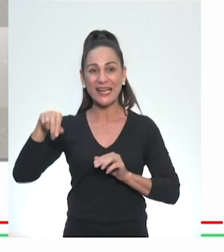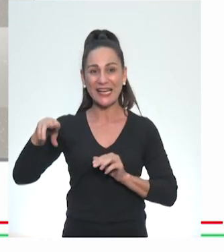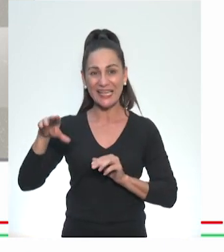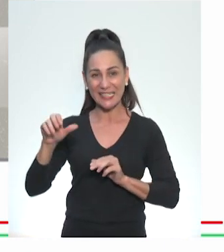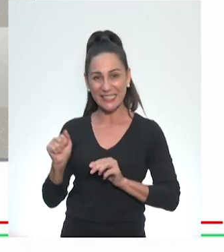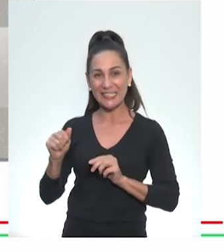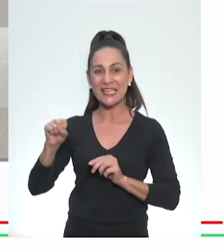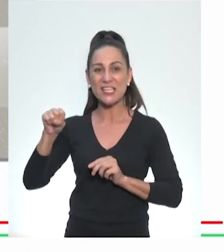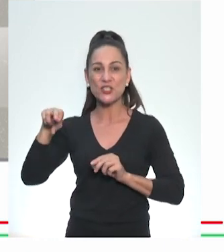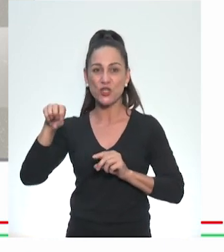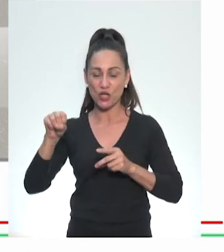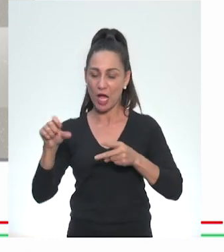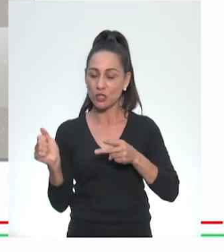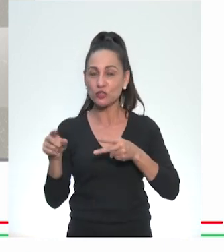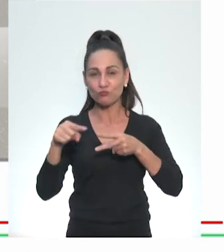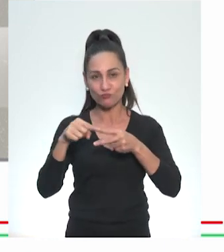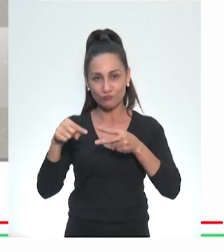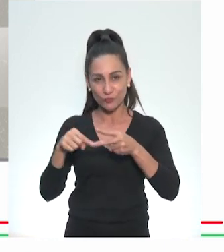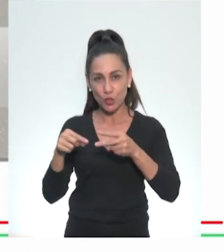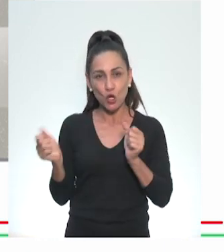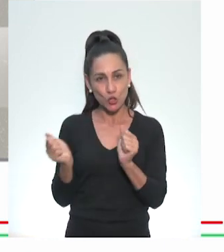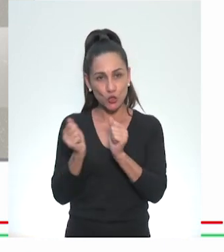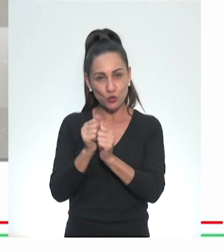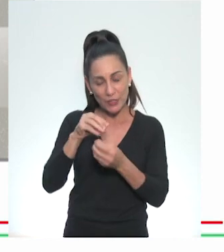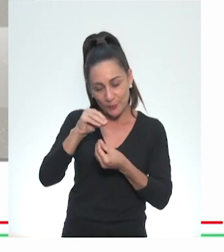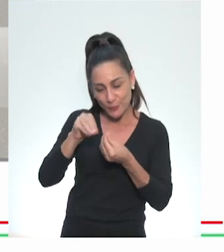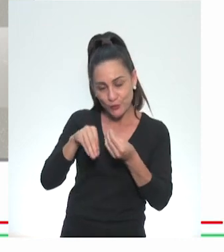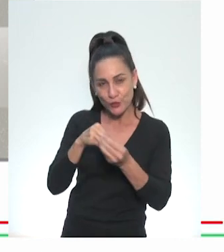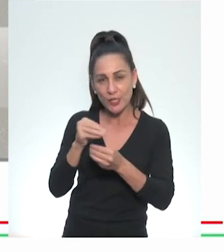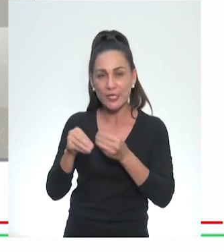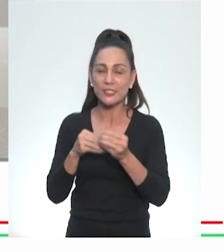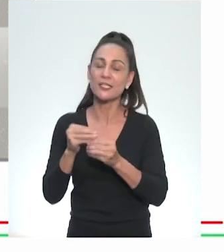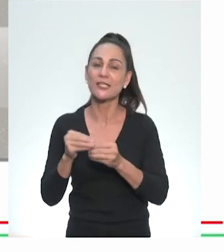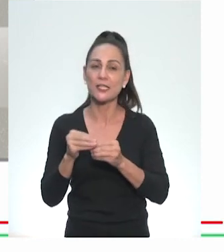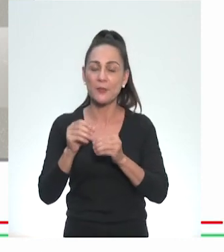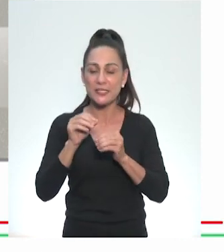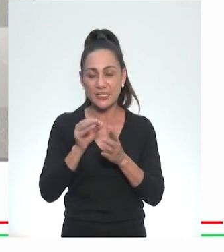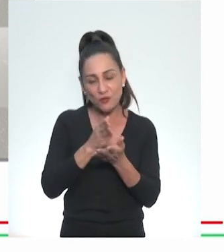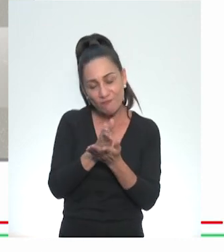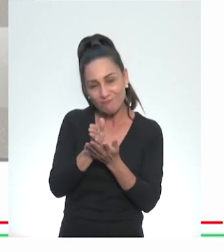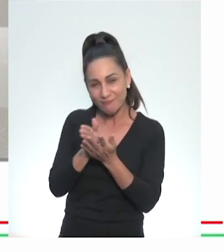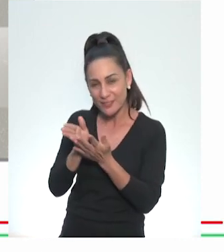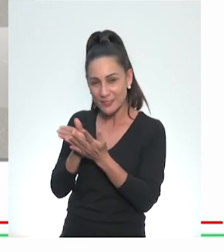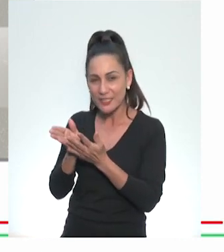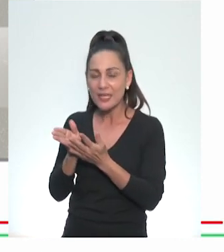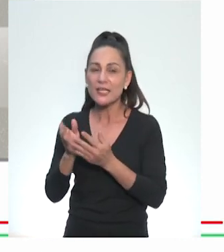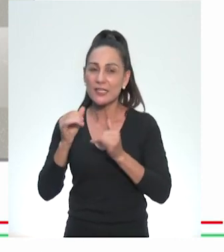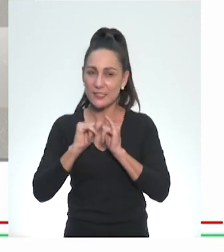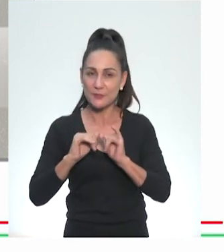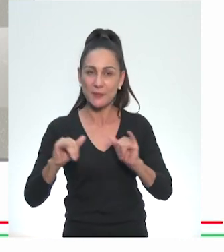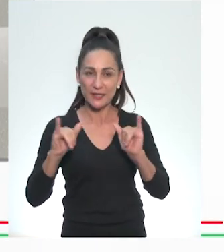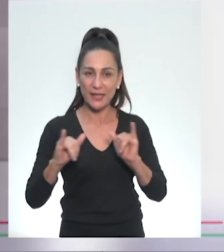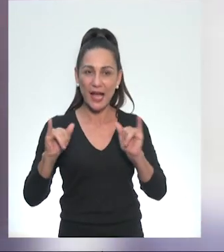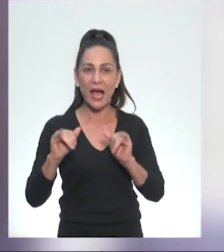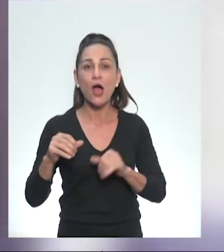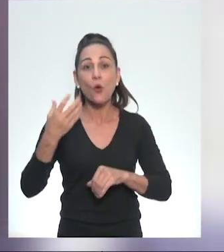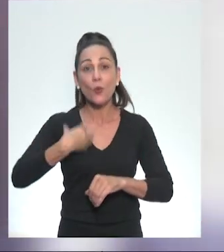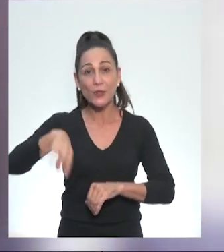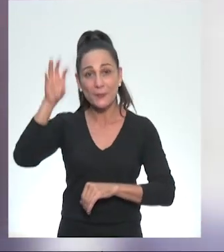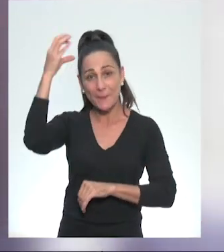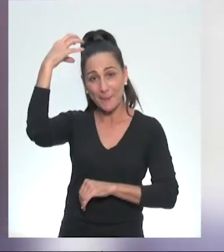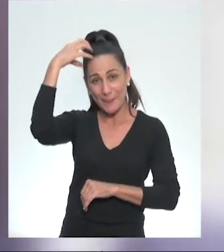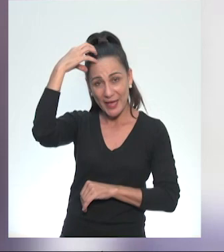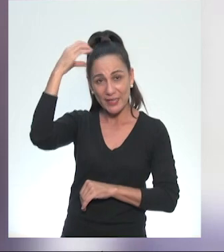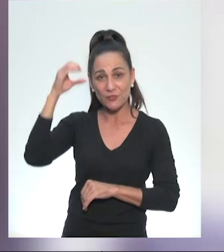por ter Gana envolvido, dá essa misturadinha, mas aí a gente vai destrinchar isso. O império de Gana, ele tem a